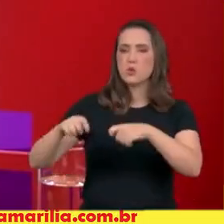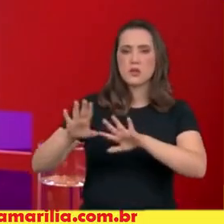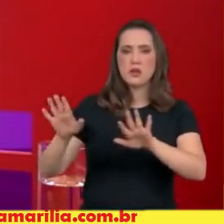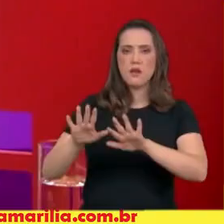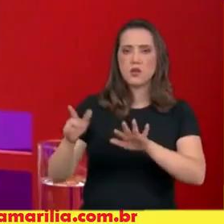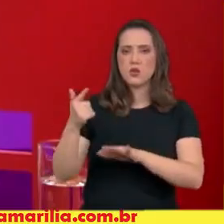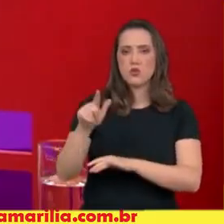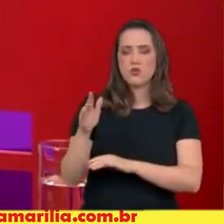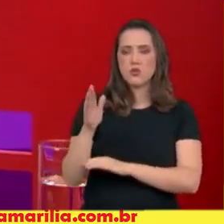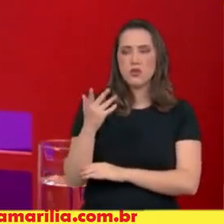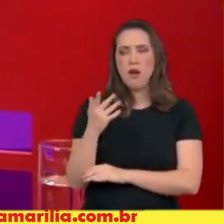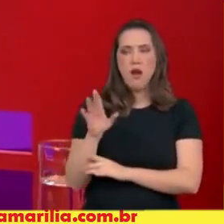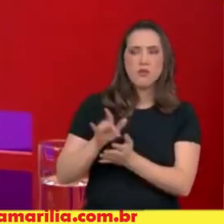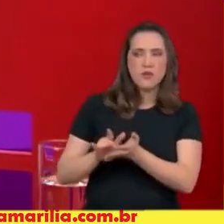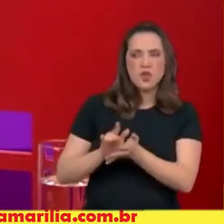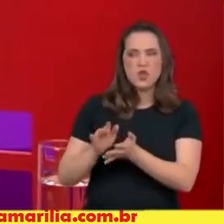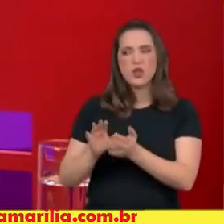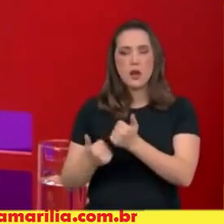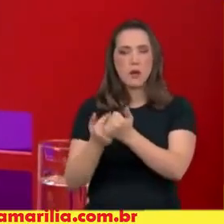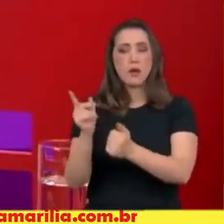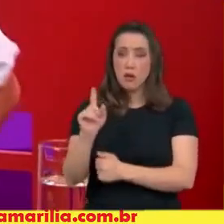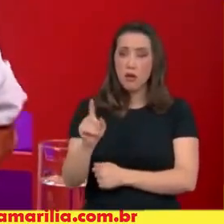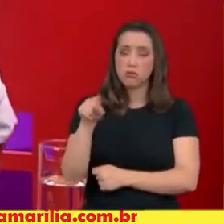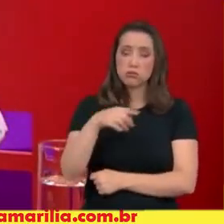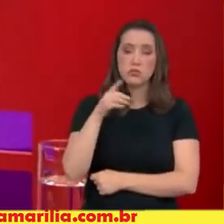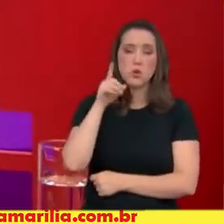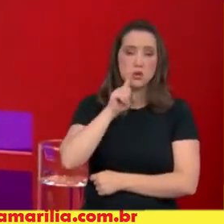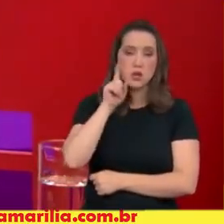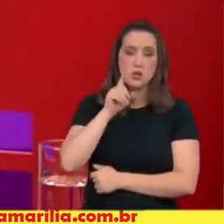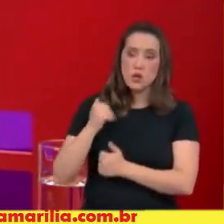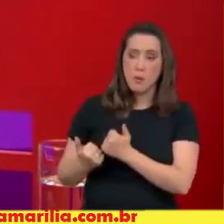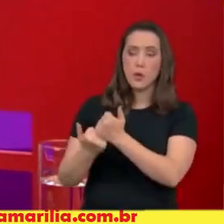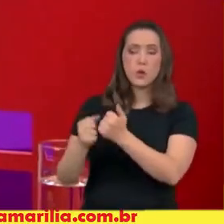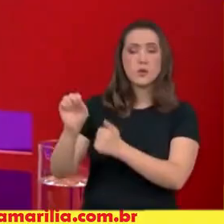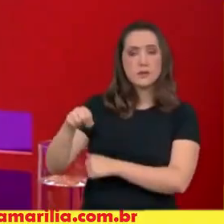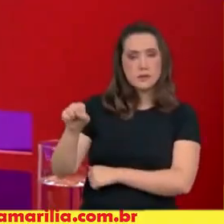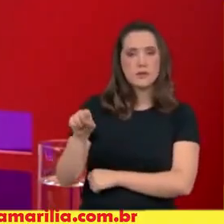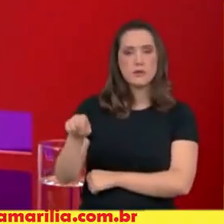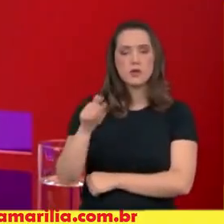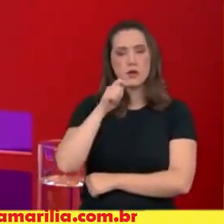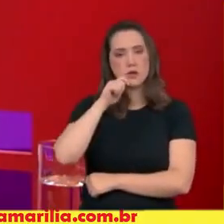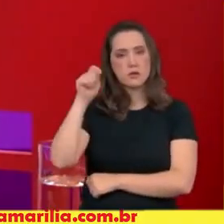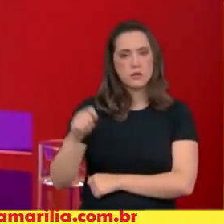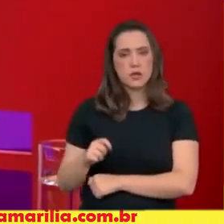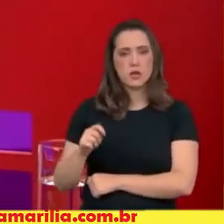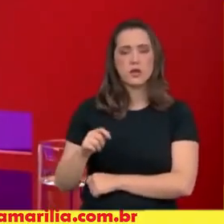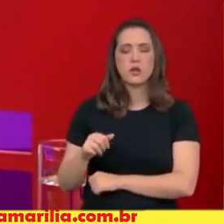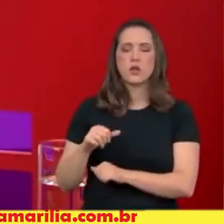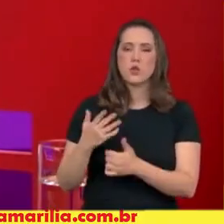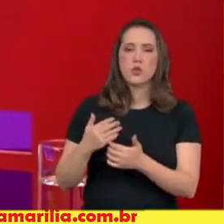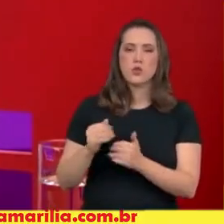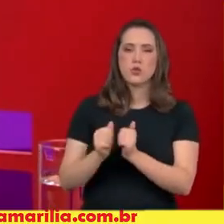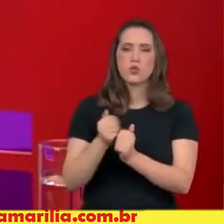de conspiração. Sim. Os Estados Unidos apoiaram a revolta na Maidan e apoiou o governo de transição que vem